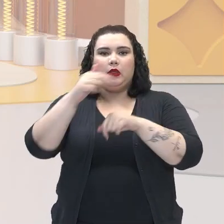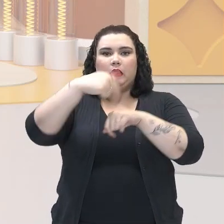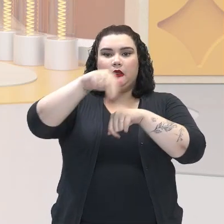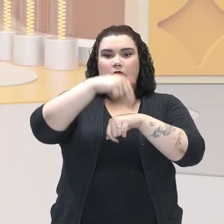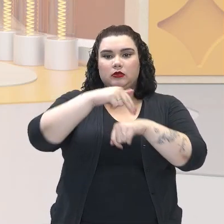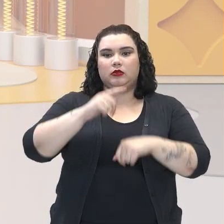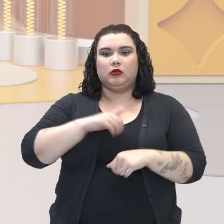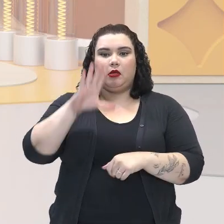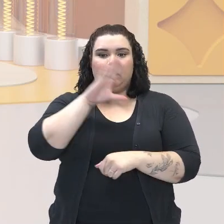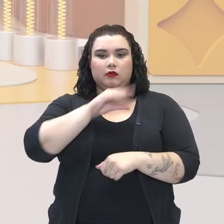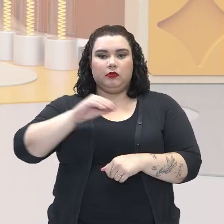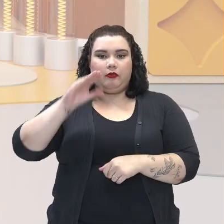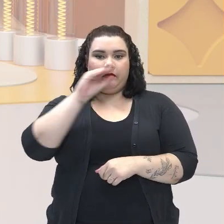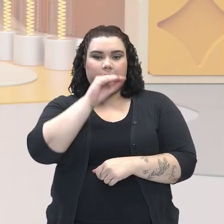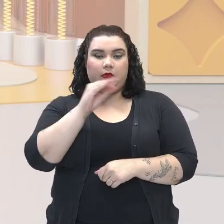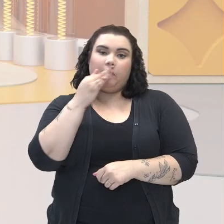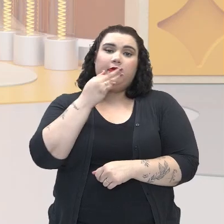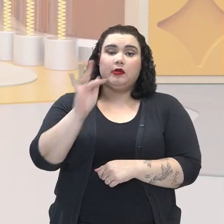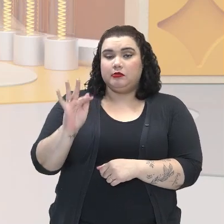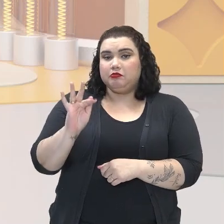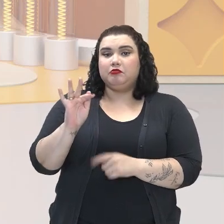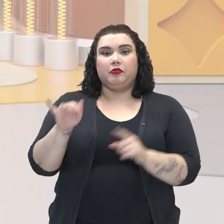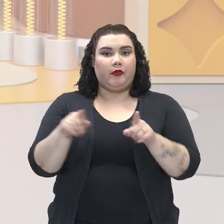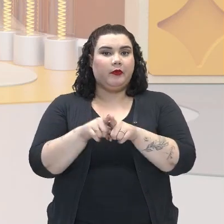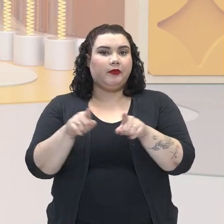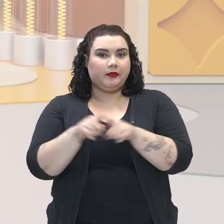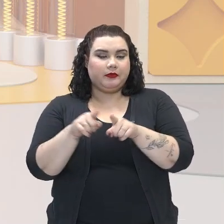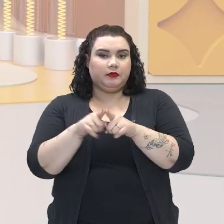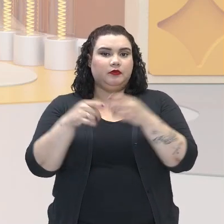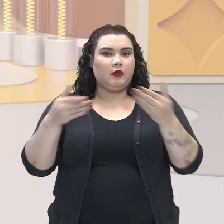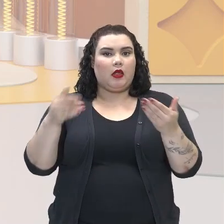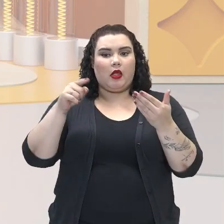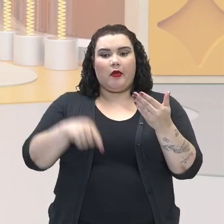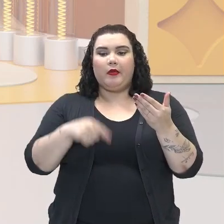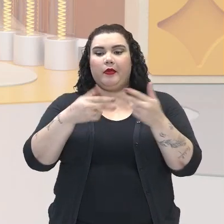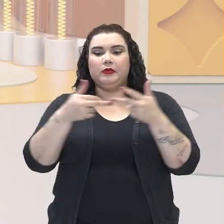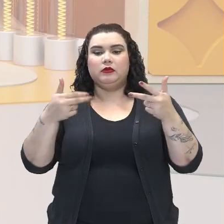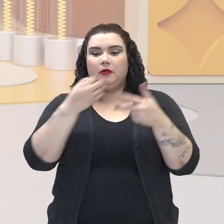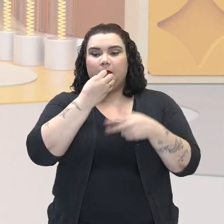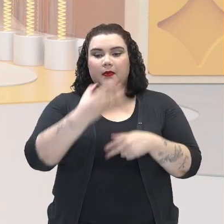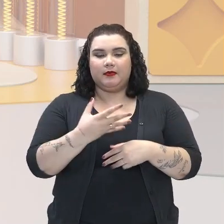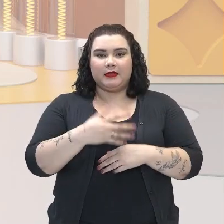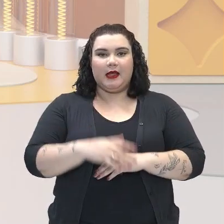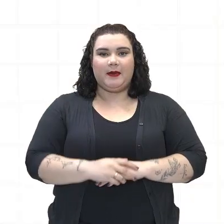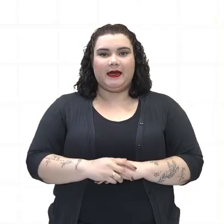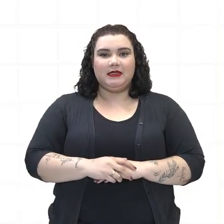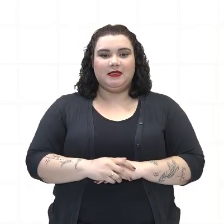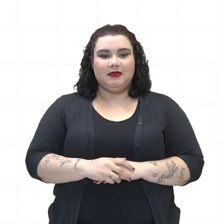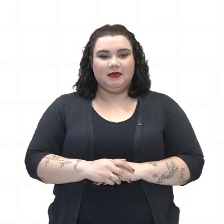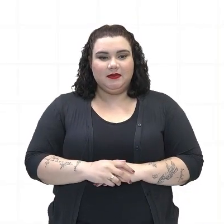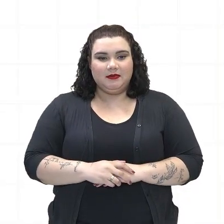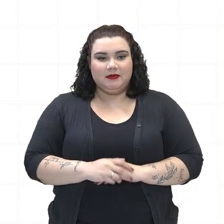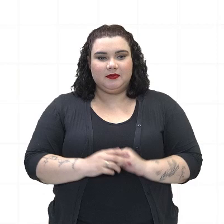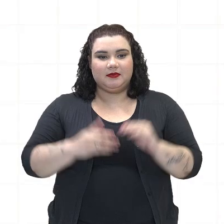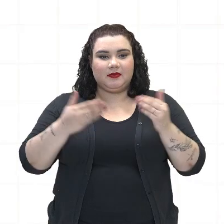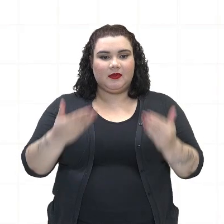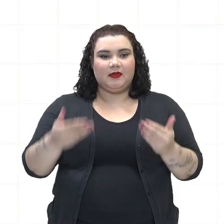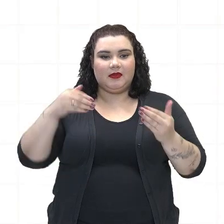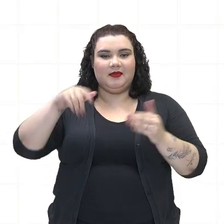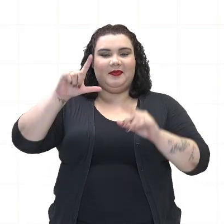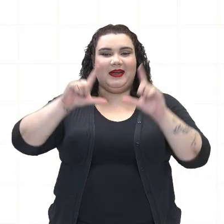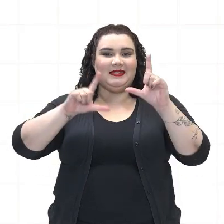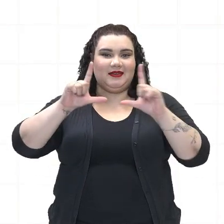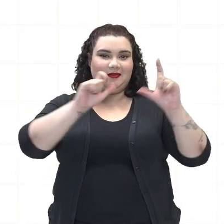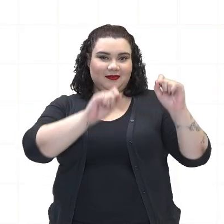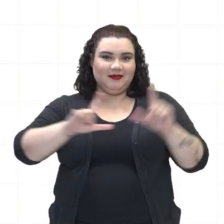falam francês também, né? Acabou sendo um benefício, né? Próxima tela, a gente vai ver aí, década de